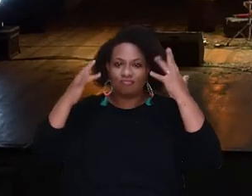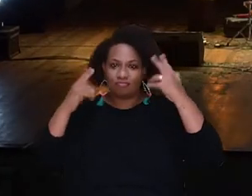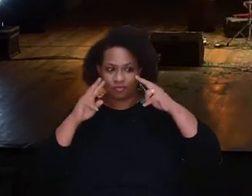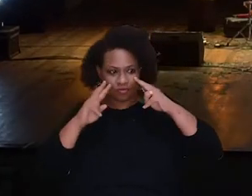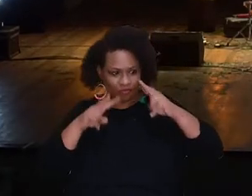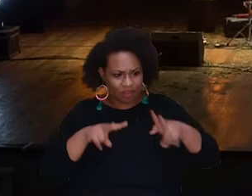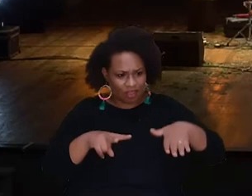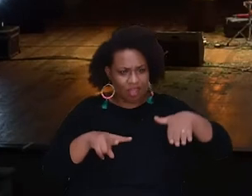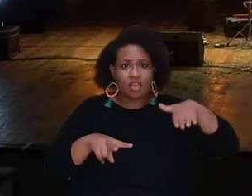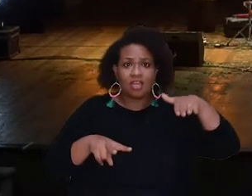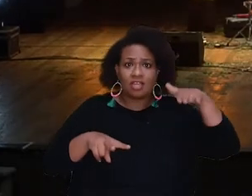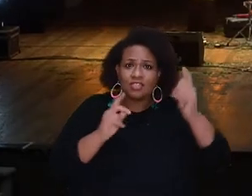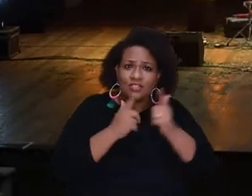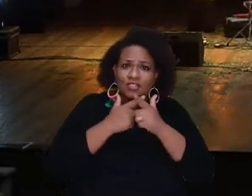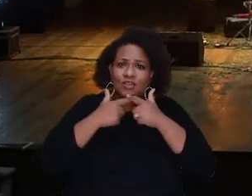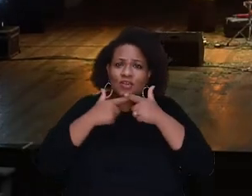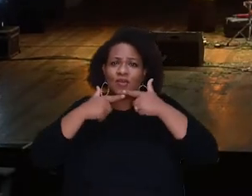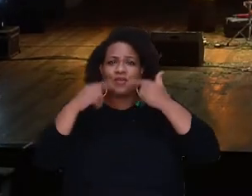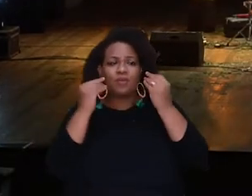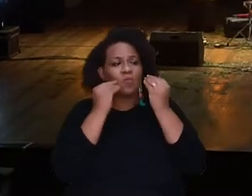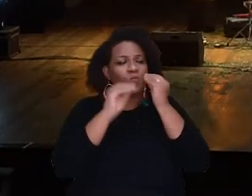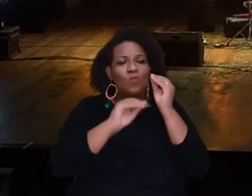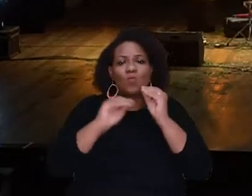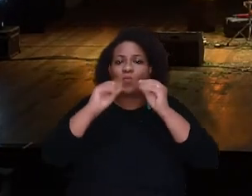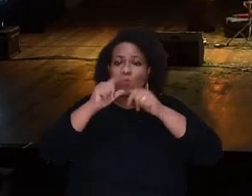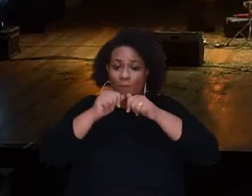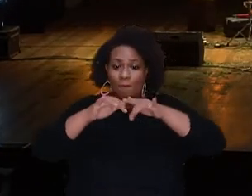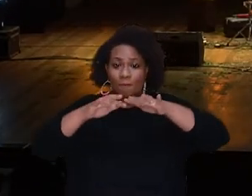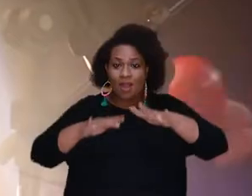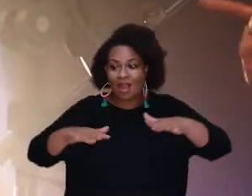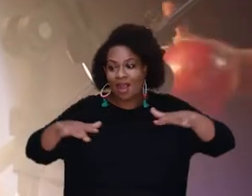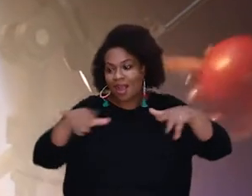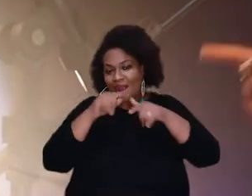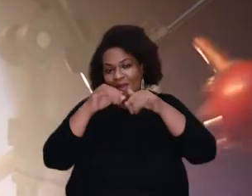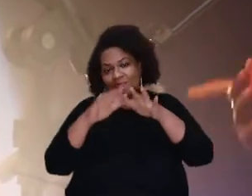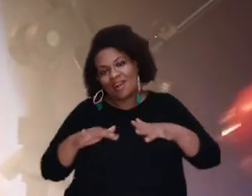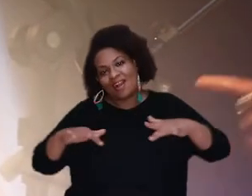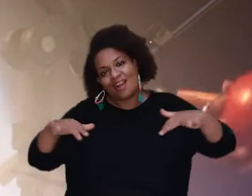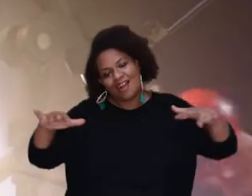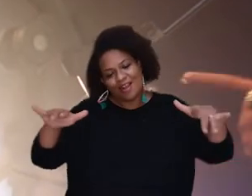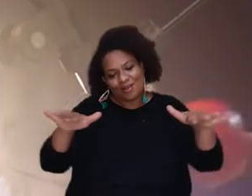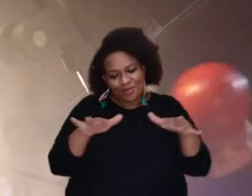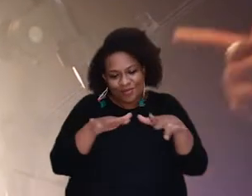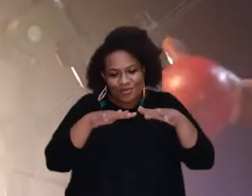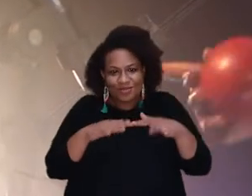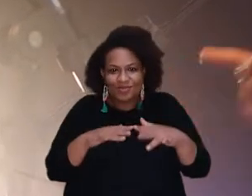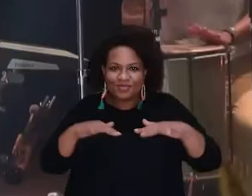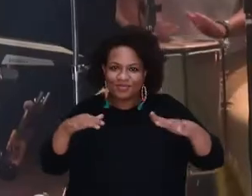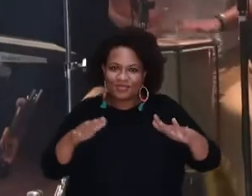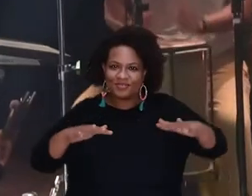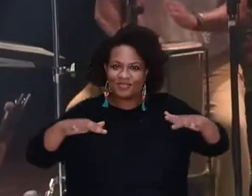brilhar. No topo estive e cresci, sorrindo peixes pro mar. E o mar ficou tão pequeno, enfim.